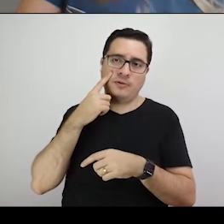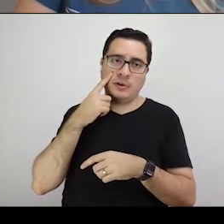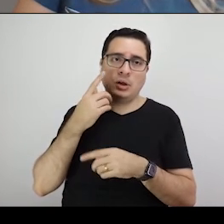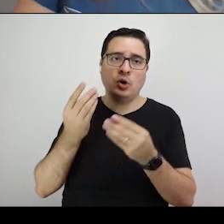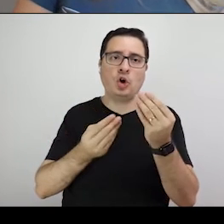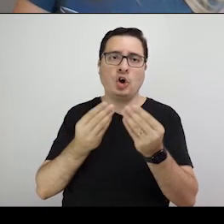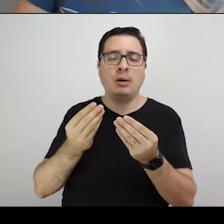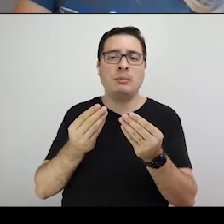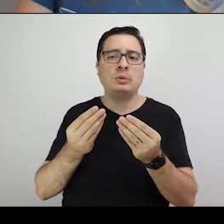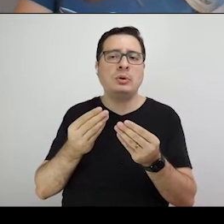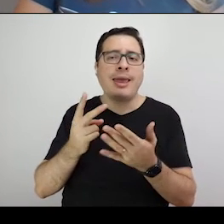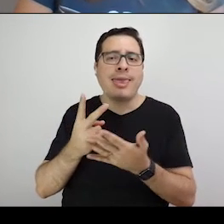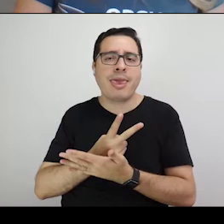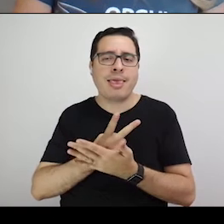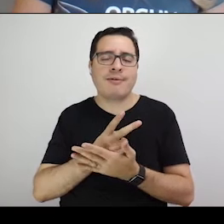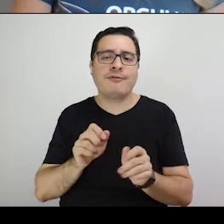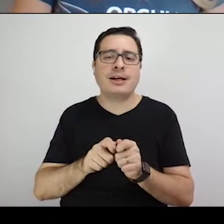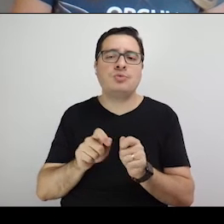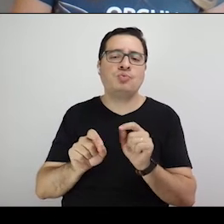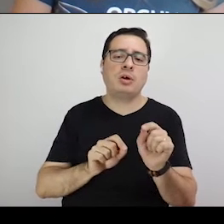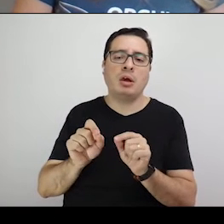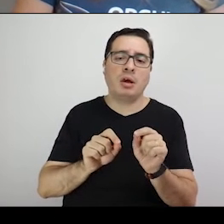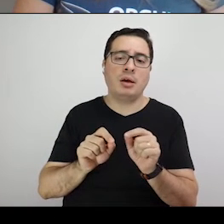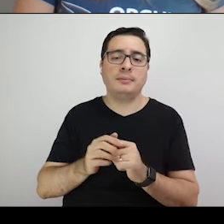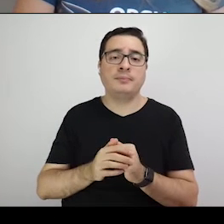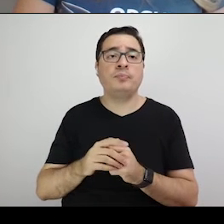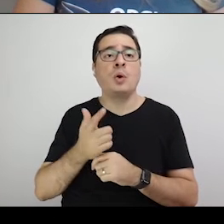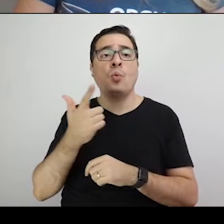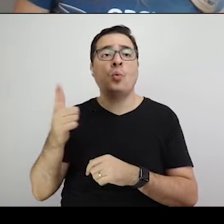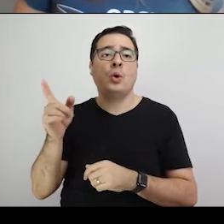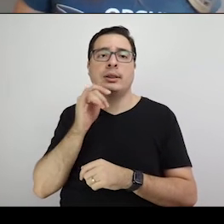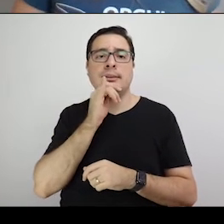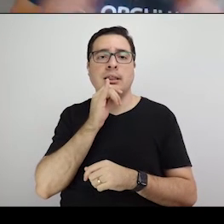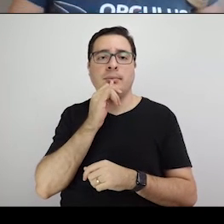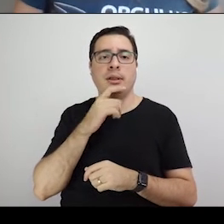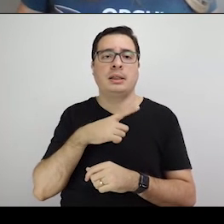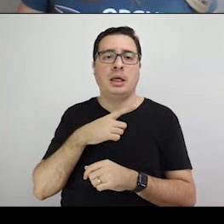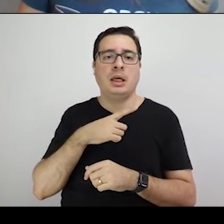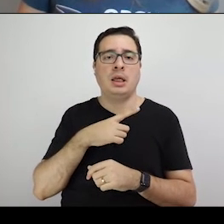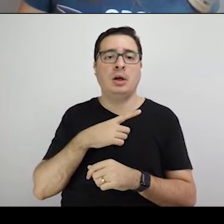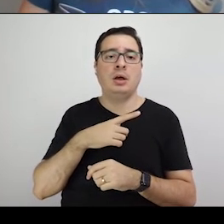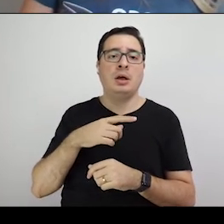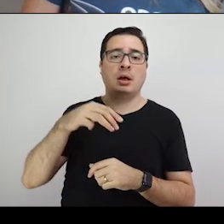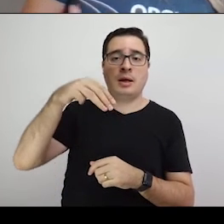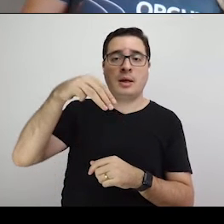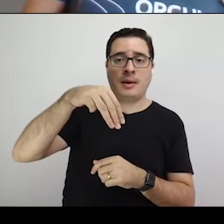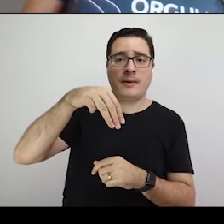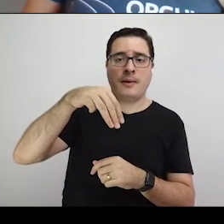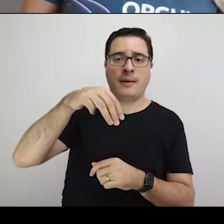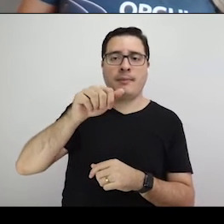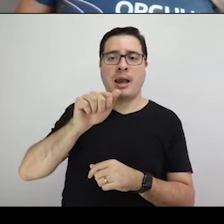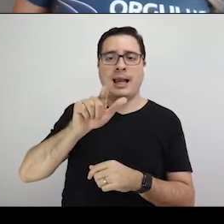como tratar esses erros. Um outro exemplo, eu trouxe aqui o Magazine Luiza, né, por